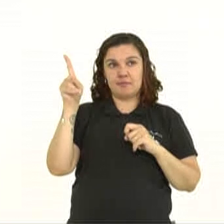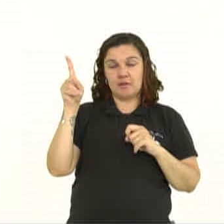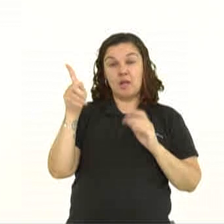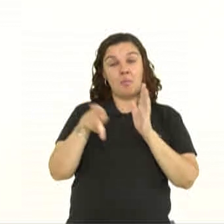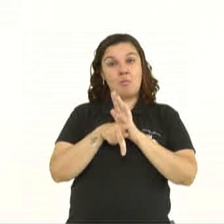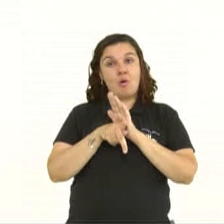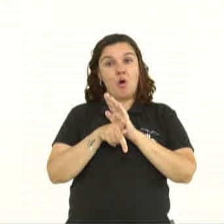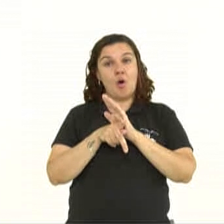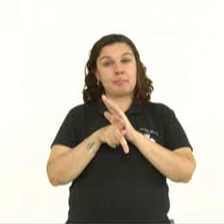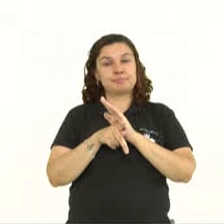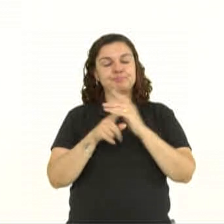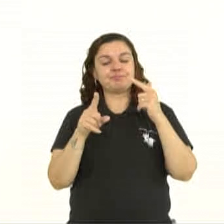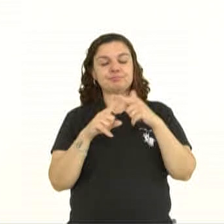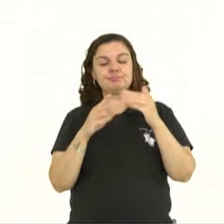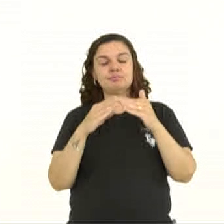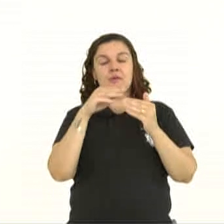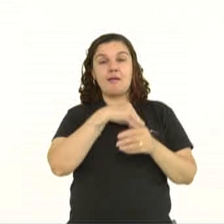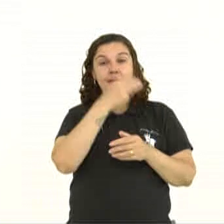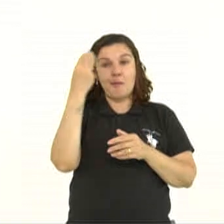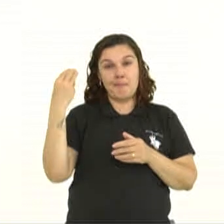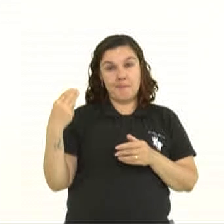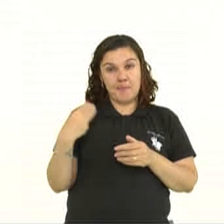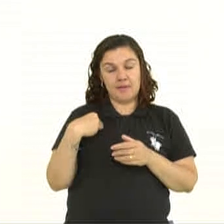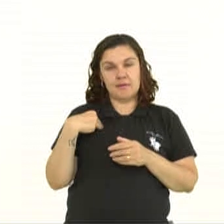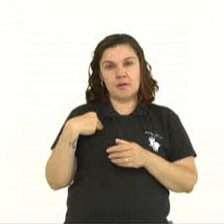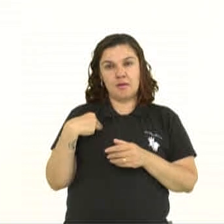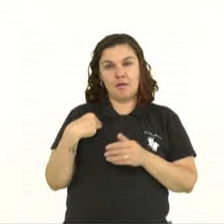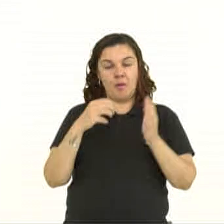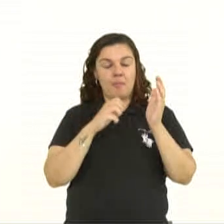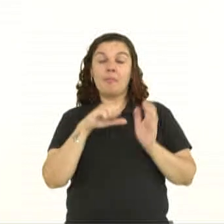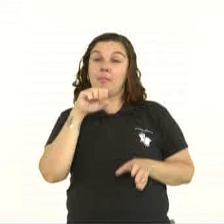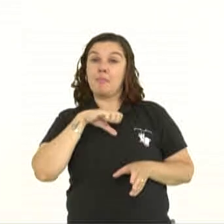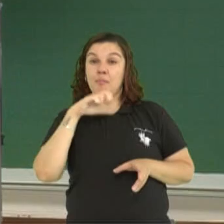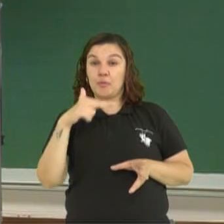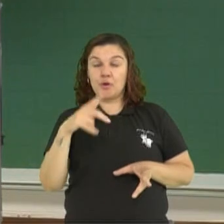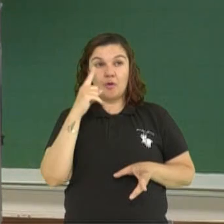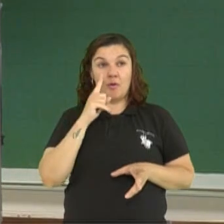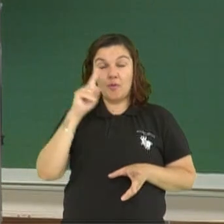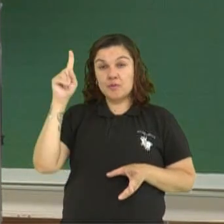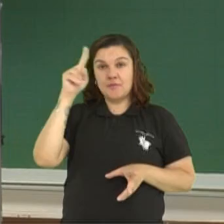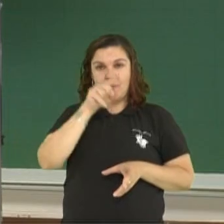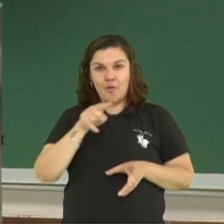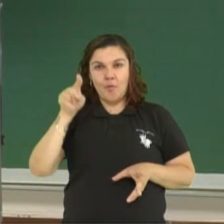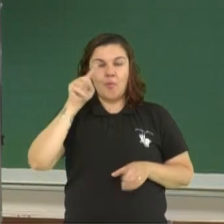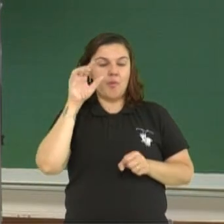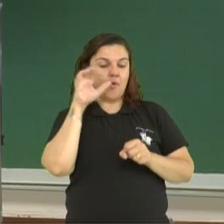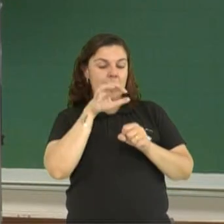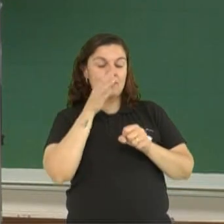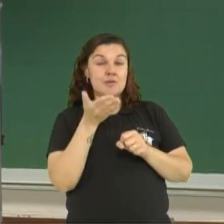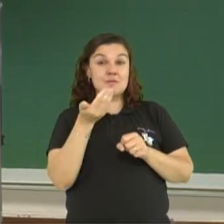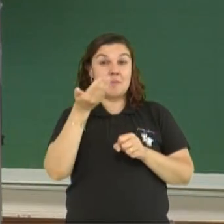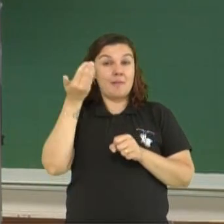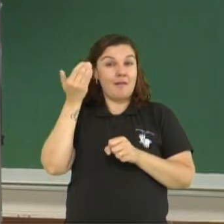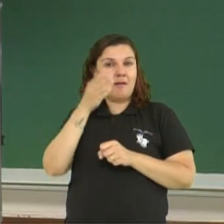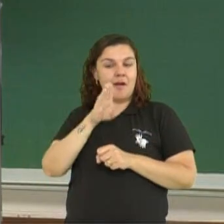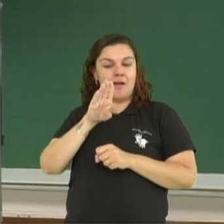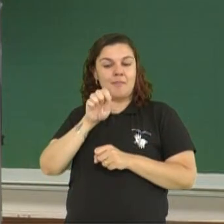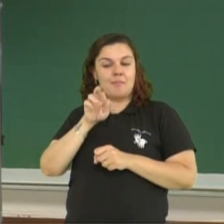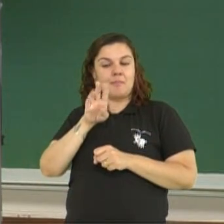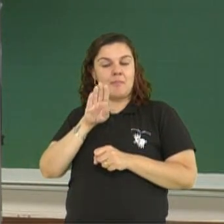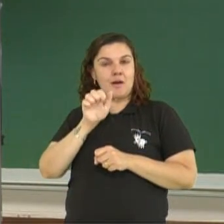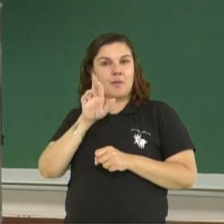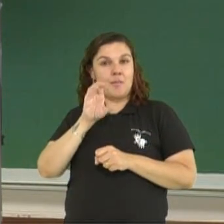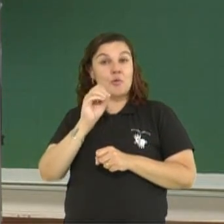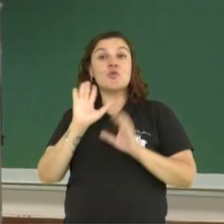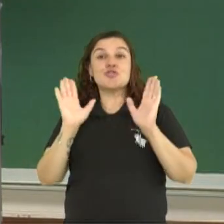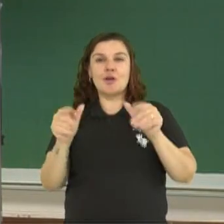convento de Santa Maria de Guiarna, em Portugal, a gente vê os elementos geométricos utilizados pela arte gótica, influência dos povos bárbaros que já estavam vindo do Império